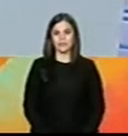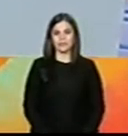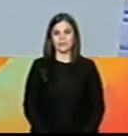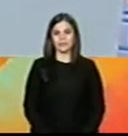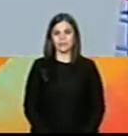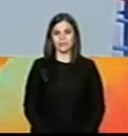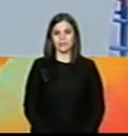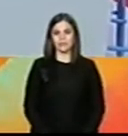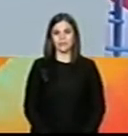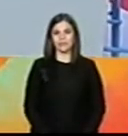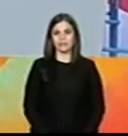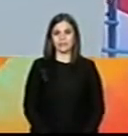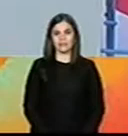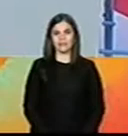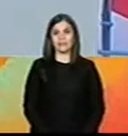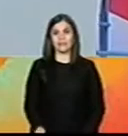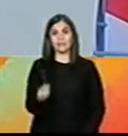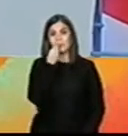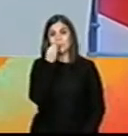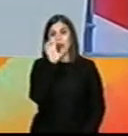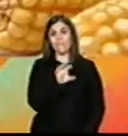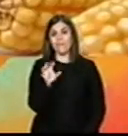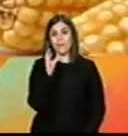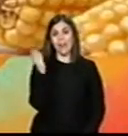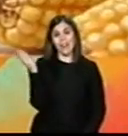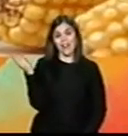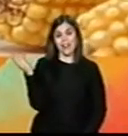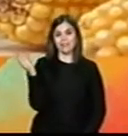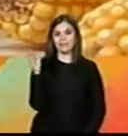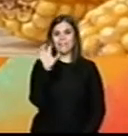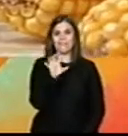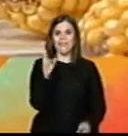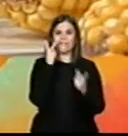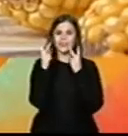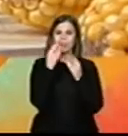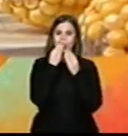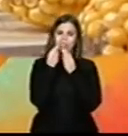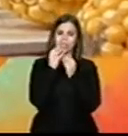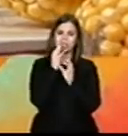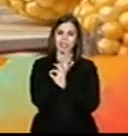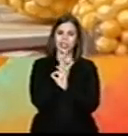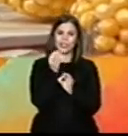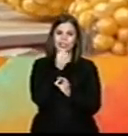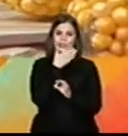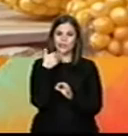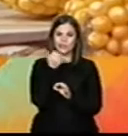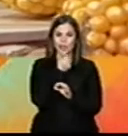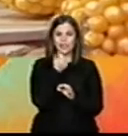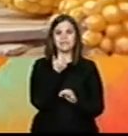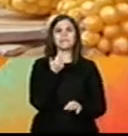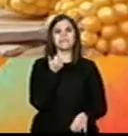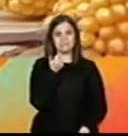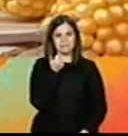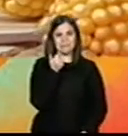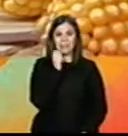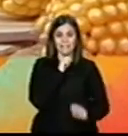está. Vão ver? Servem aqui, então. Que bom aspecto, Sónia. Bom aspecto, Sónia. Serve